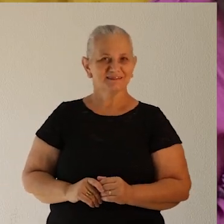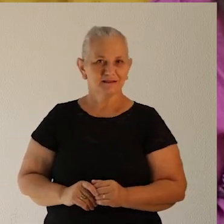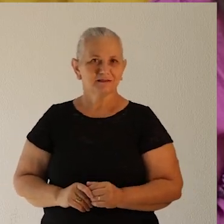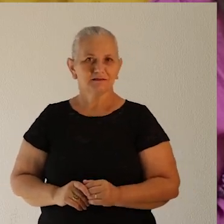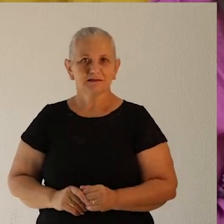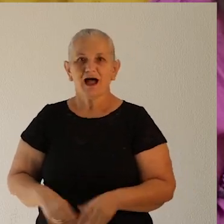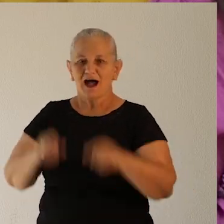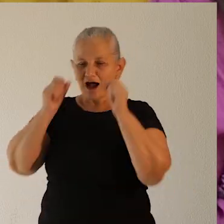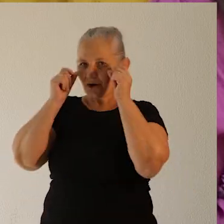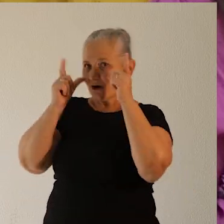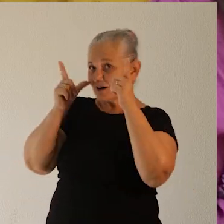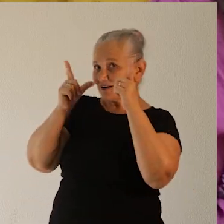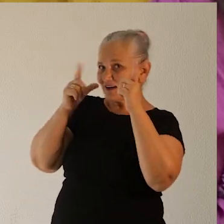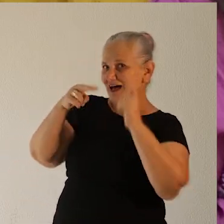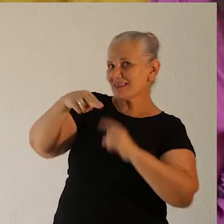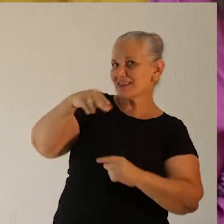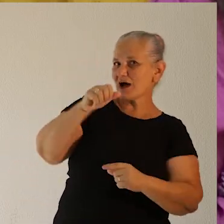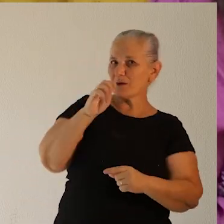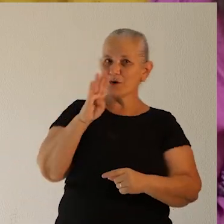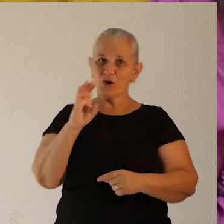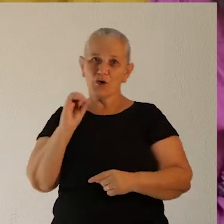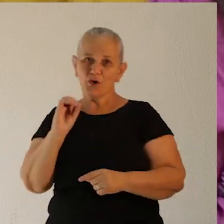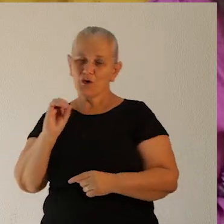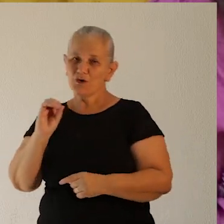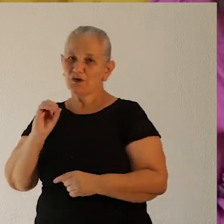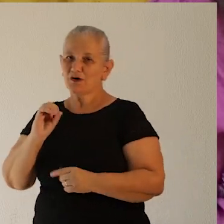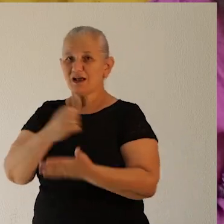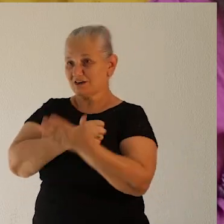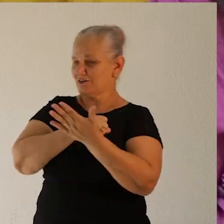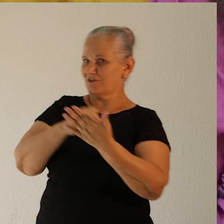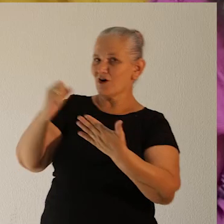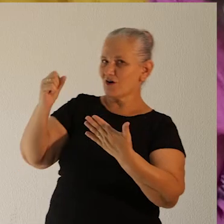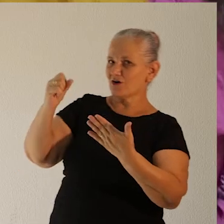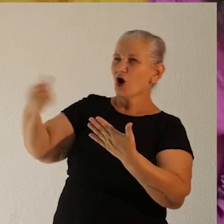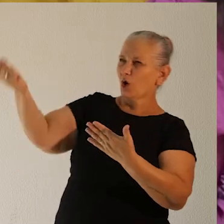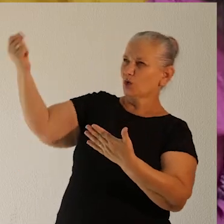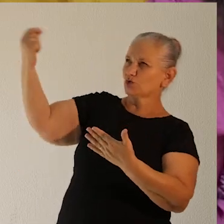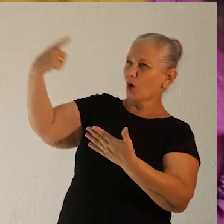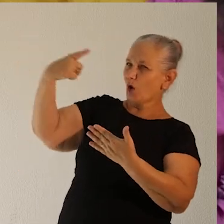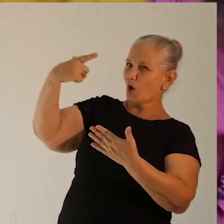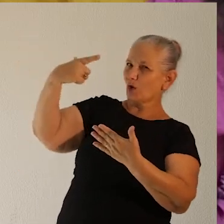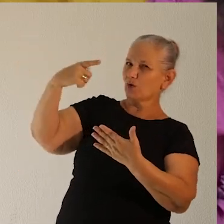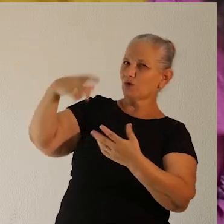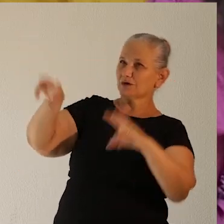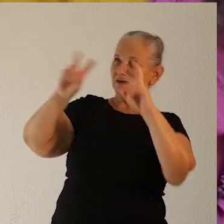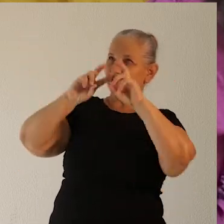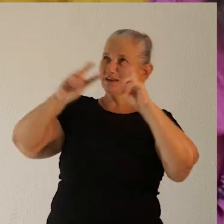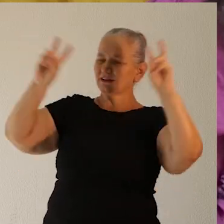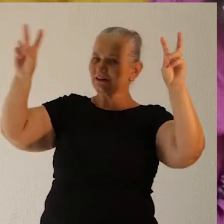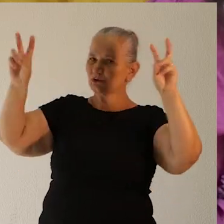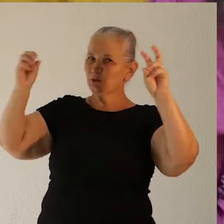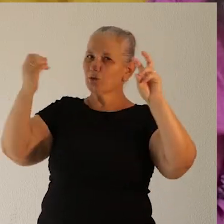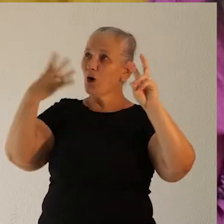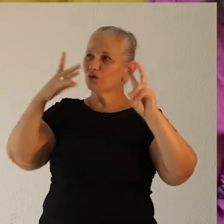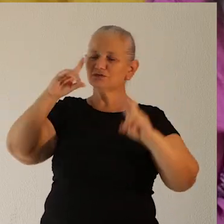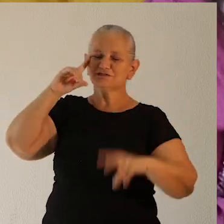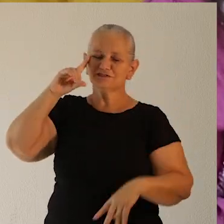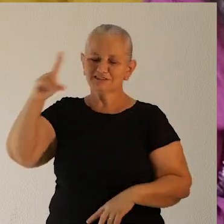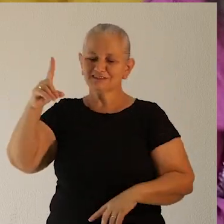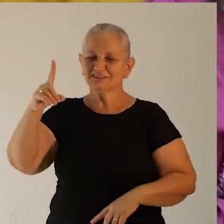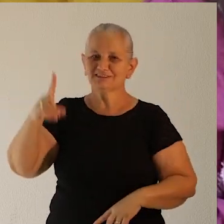Acorda Nabor, a cuca se foi, o sol já gritou bom dia, bom